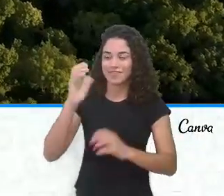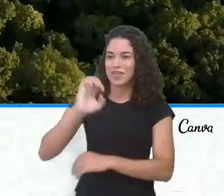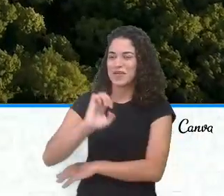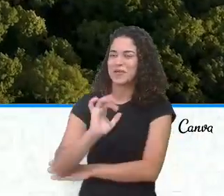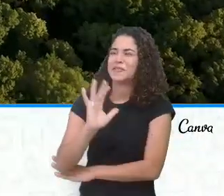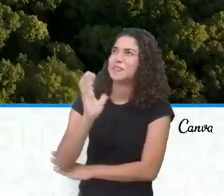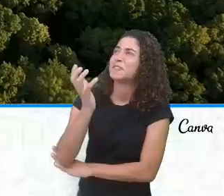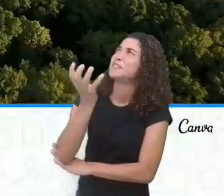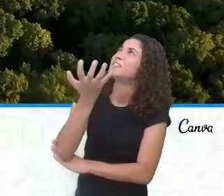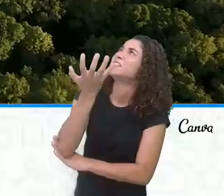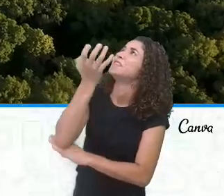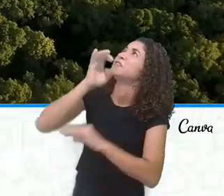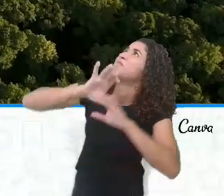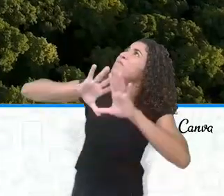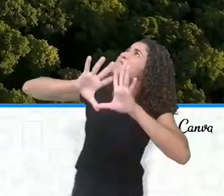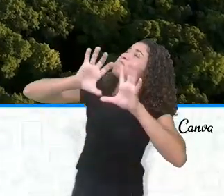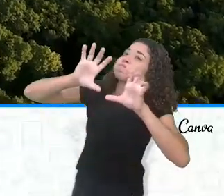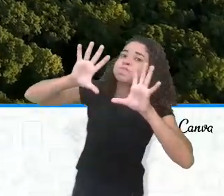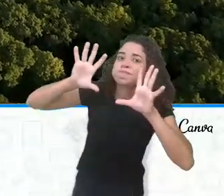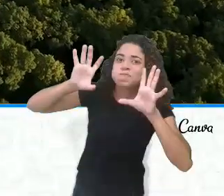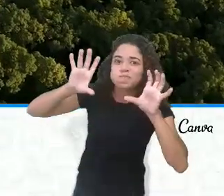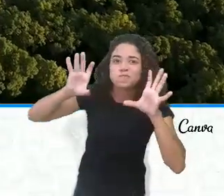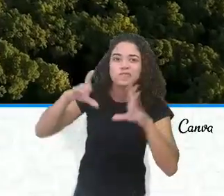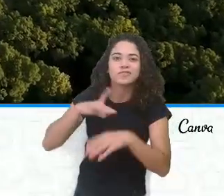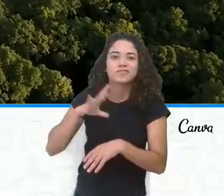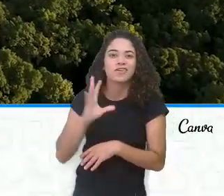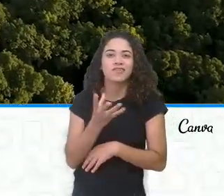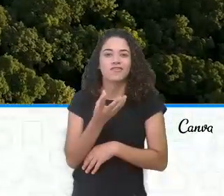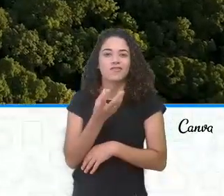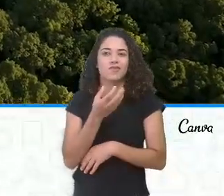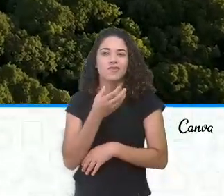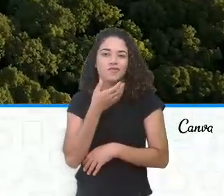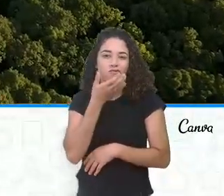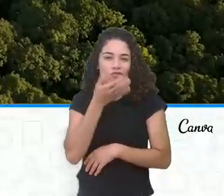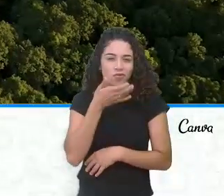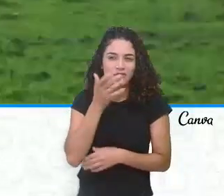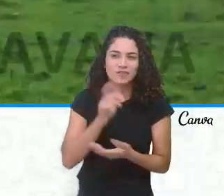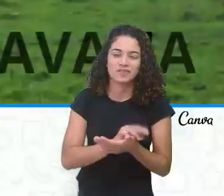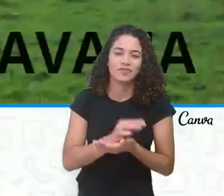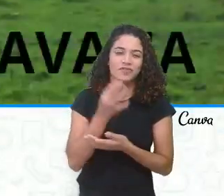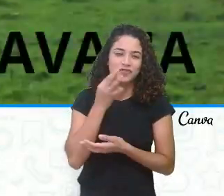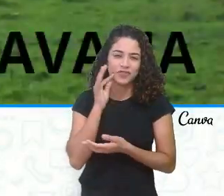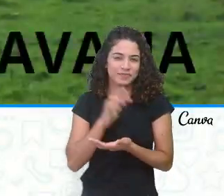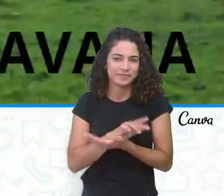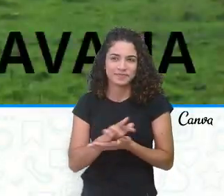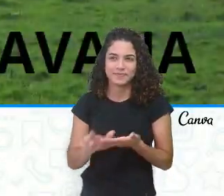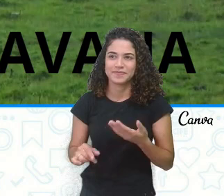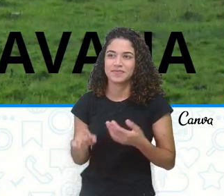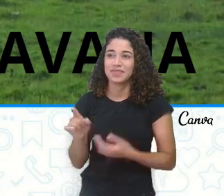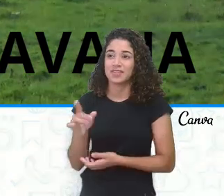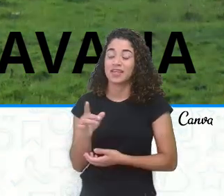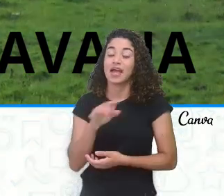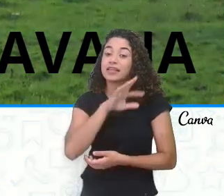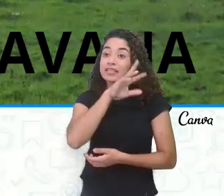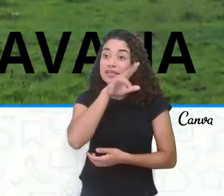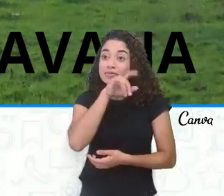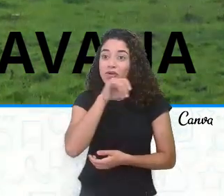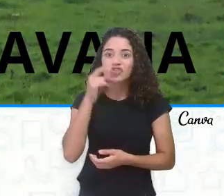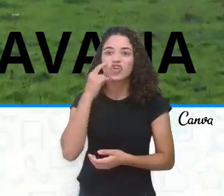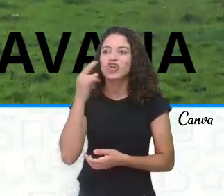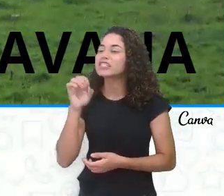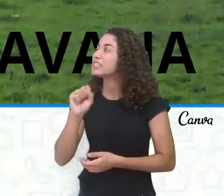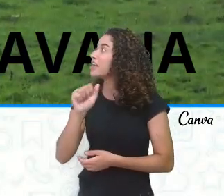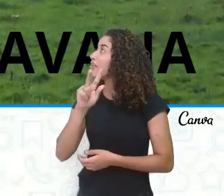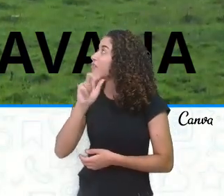grandes, frondosas, cheia de frutos e animaizinhos também. Eles adoram morar em árvores assim. A savana